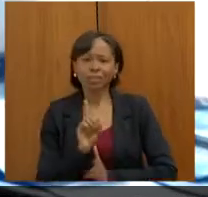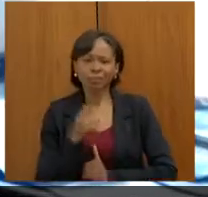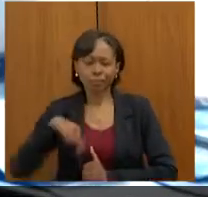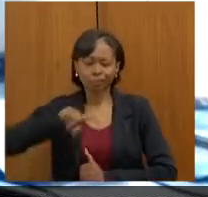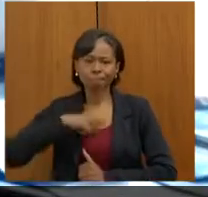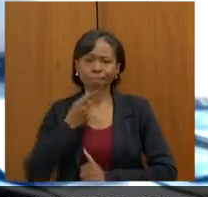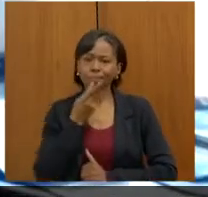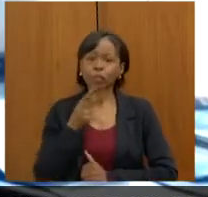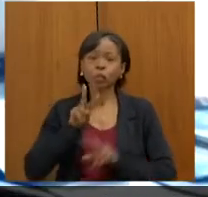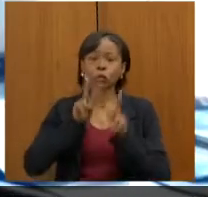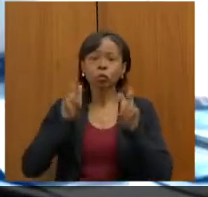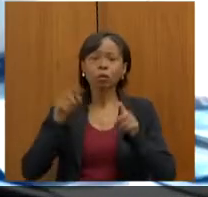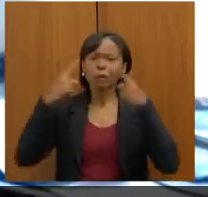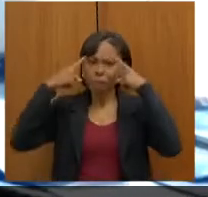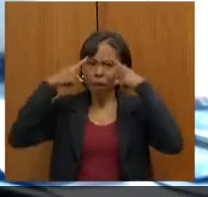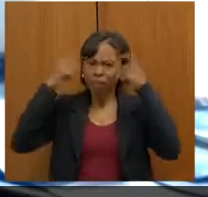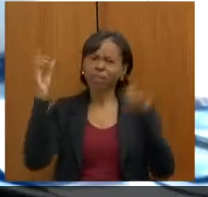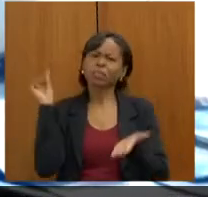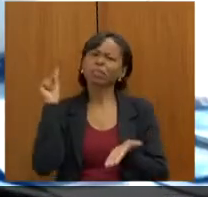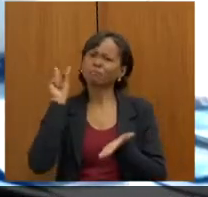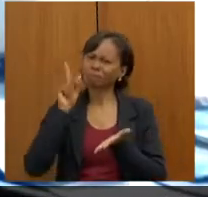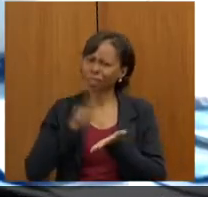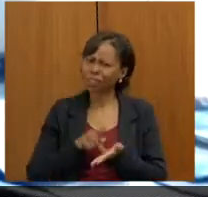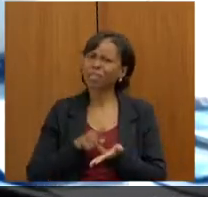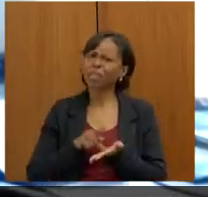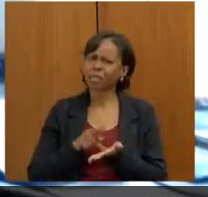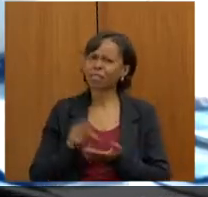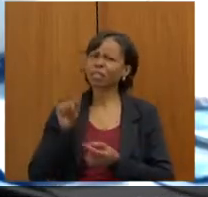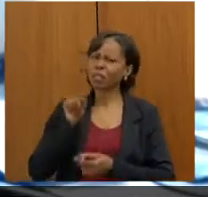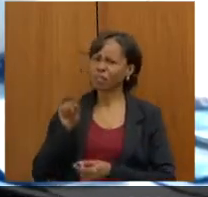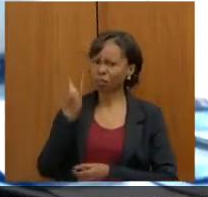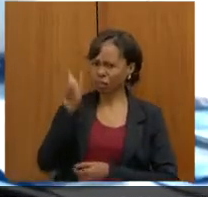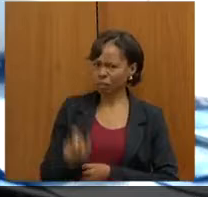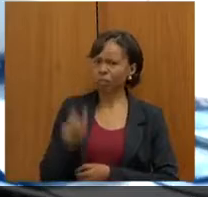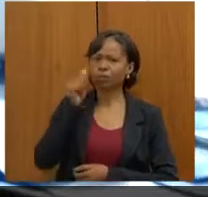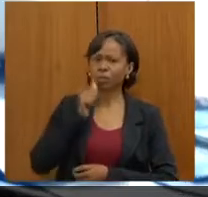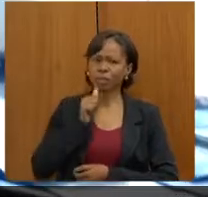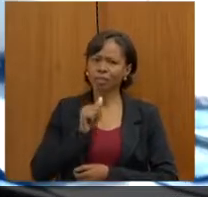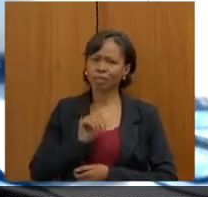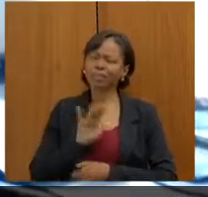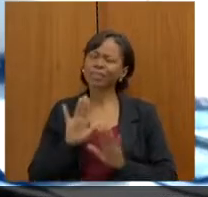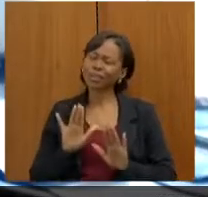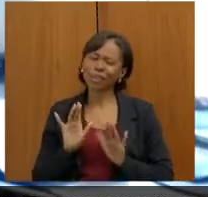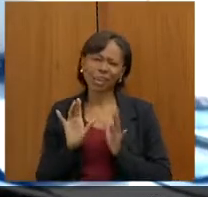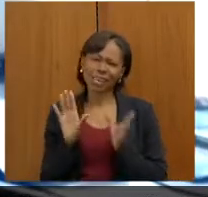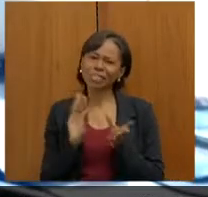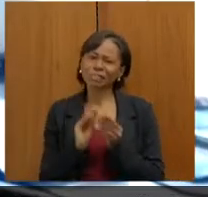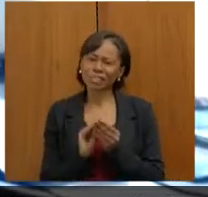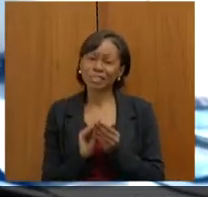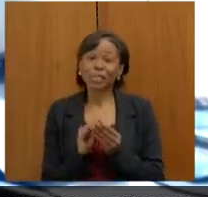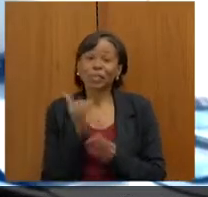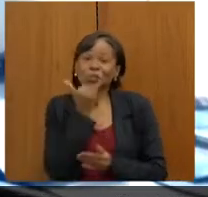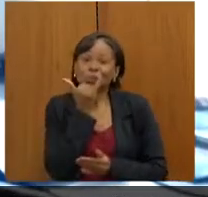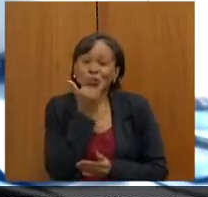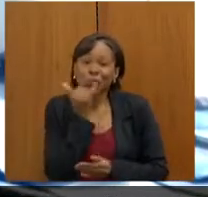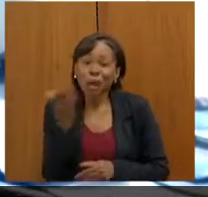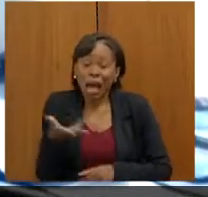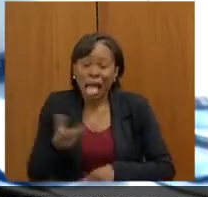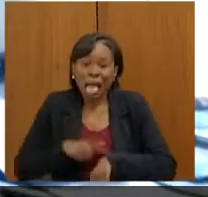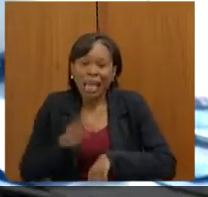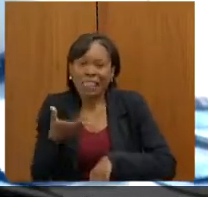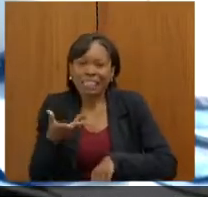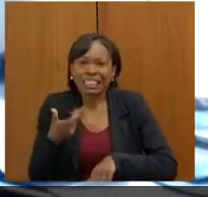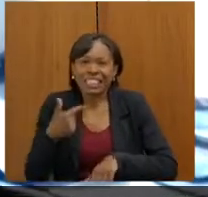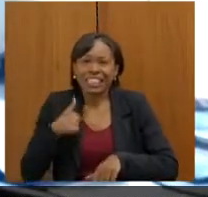das Violetas e real concreta da vida das ideias para isso jeito um saco bem-estar pela correria mas eu tomar